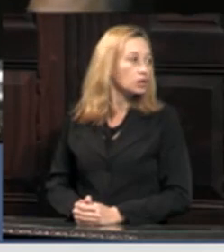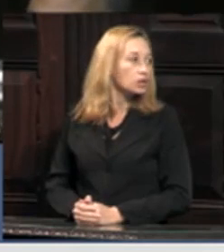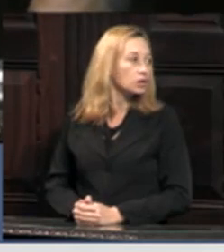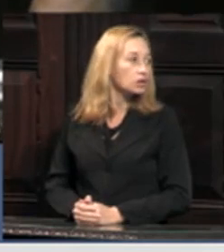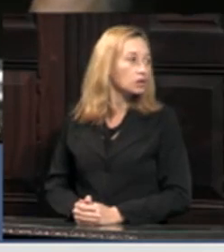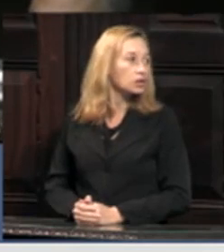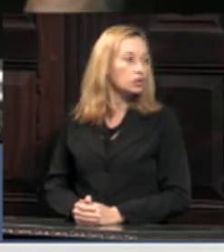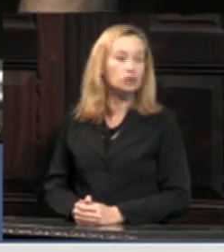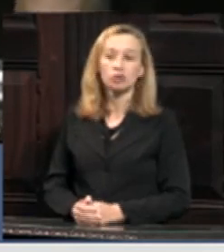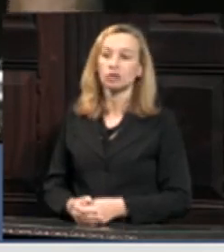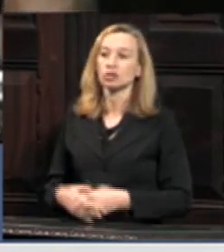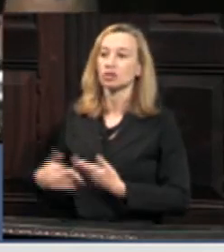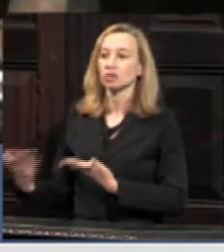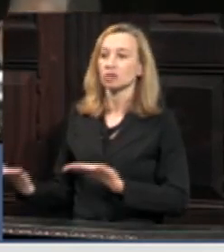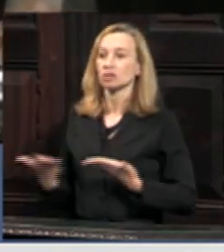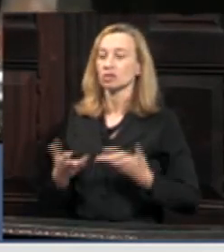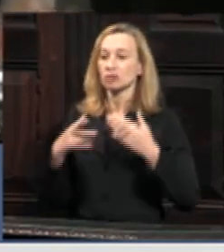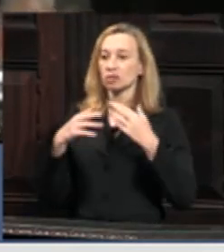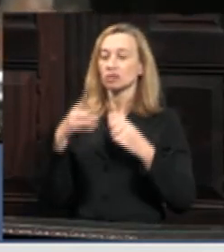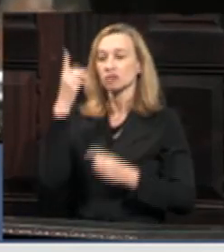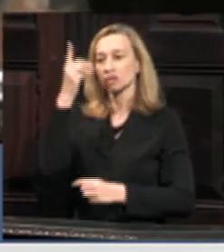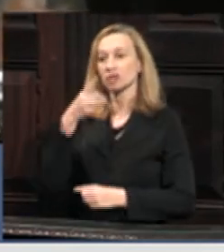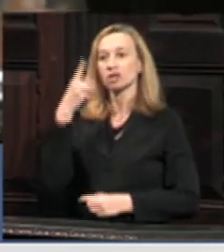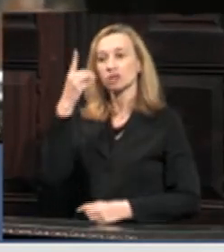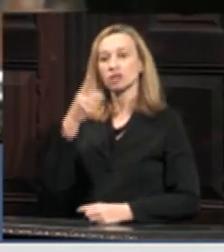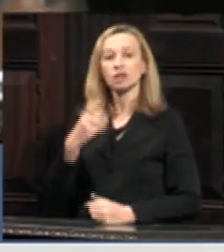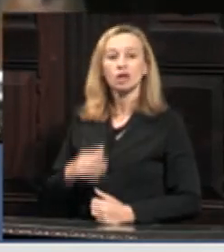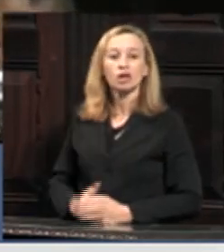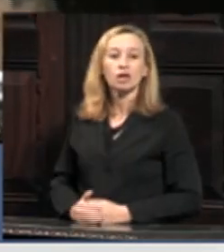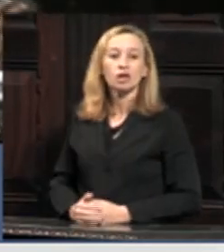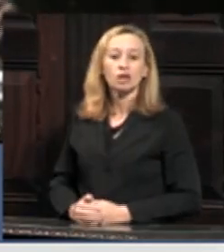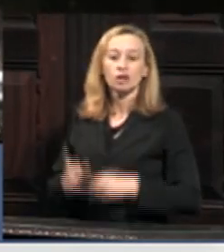convoco os senhores deputados para a sessão